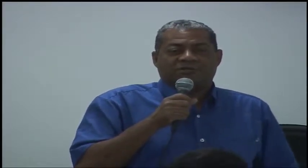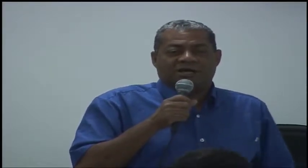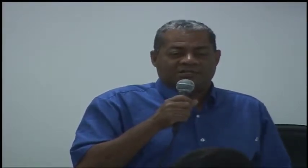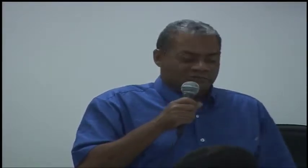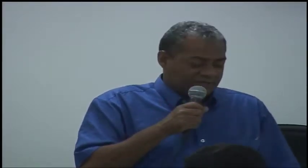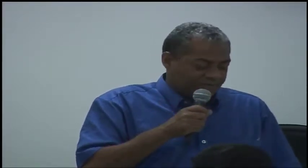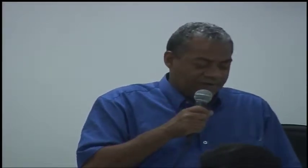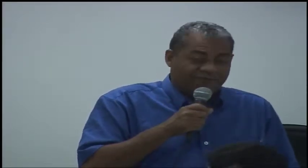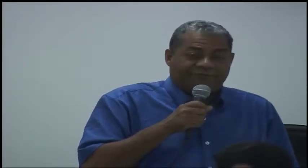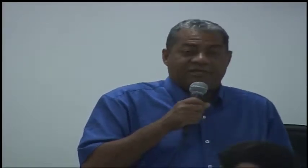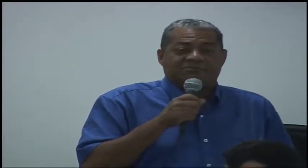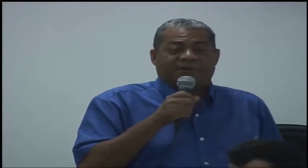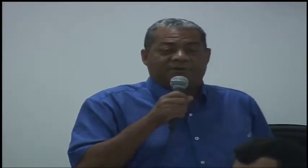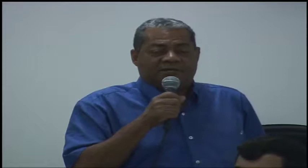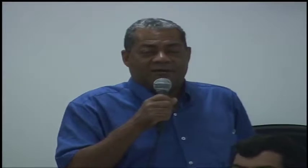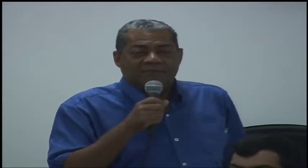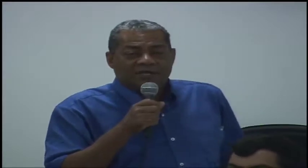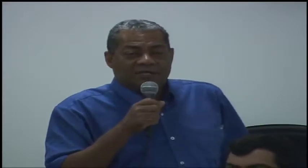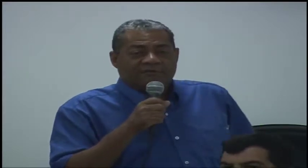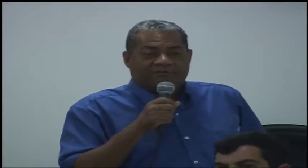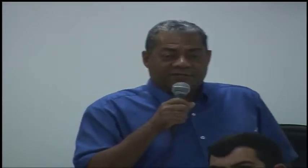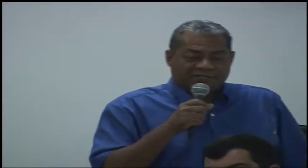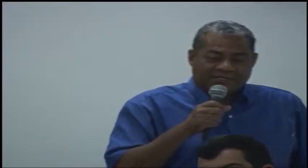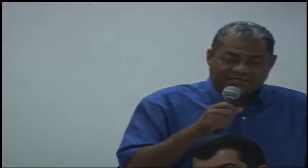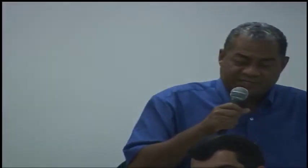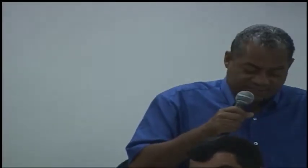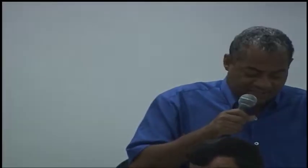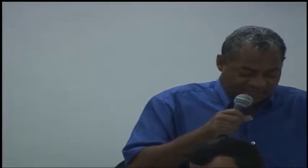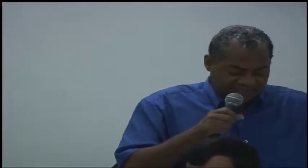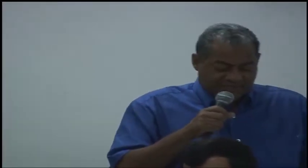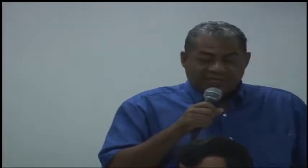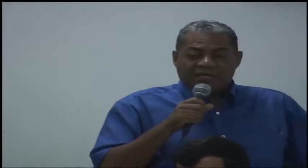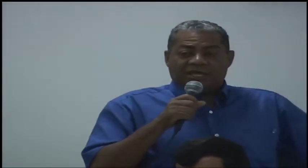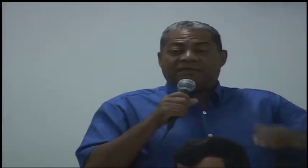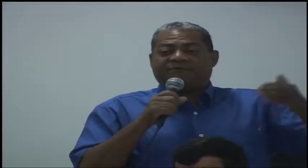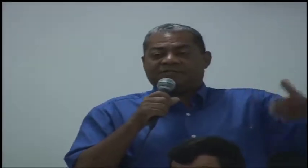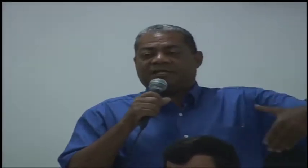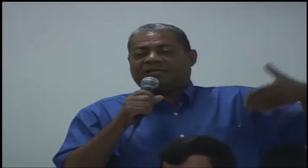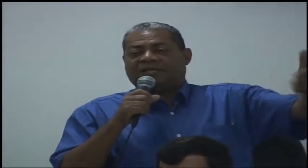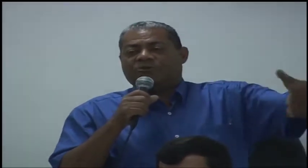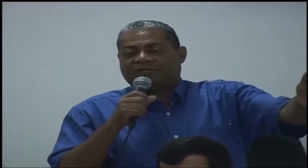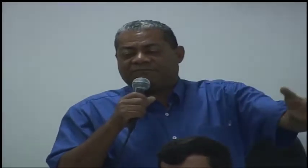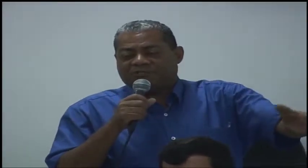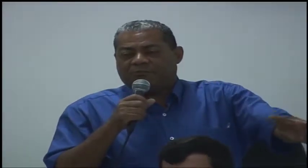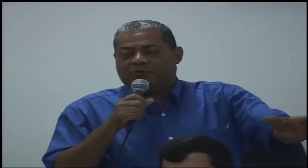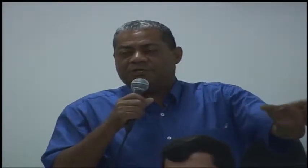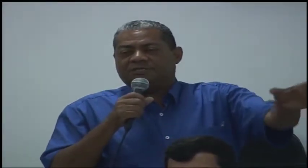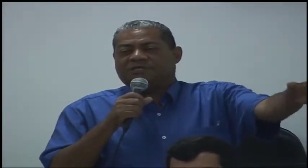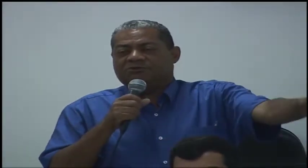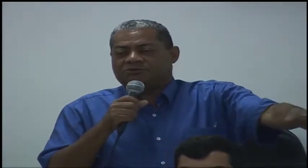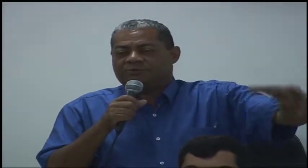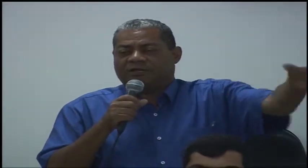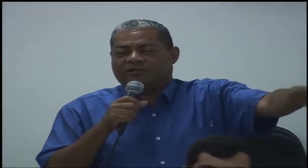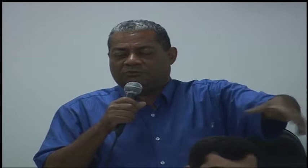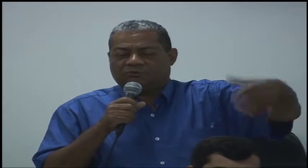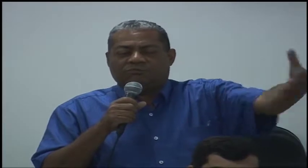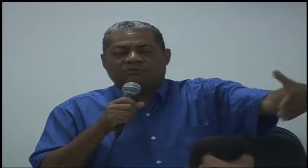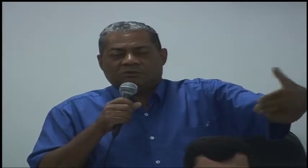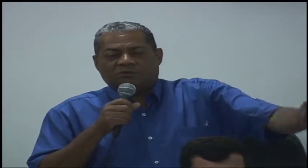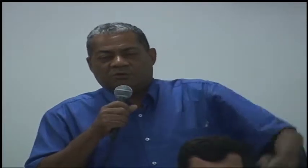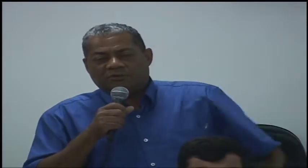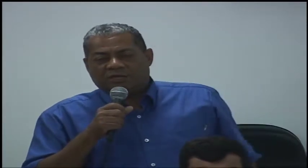dar continuidade ao trabalho da Frente Parlamentar em defesa das entidades. Em defesa daquela nota fiscal paulista, que o